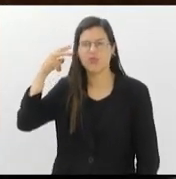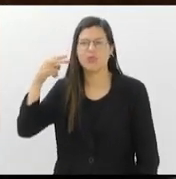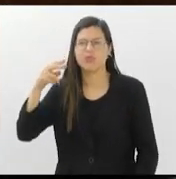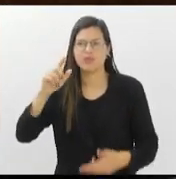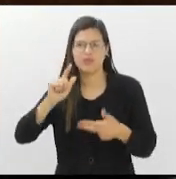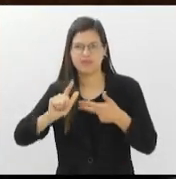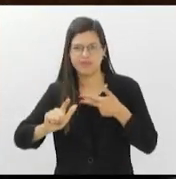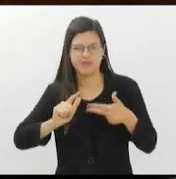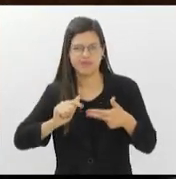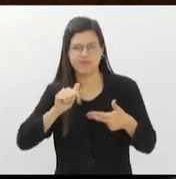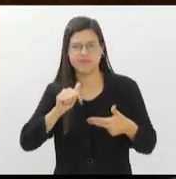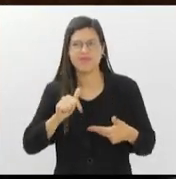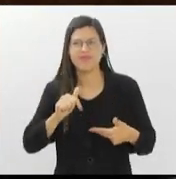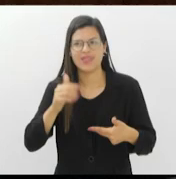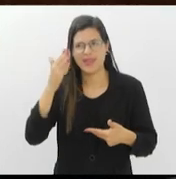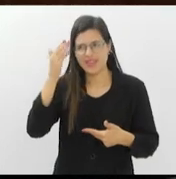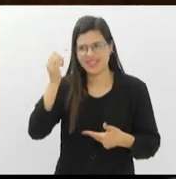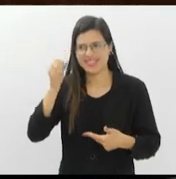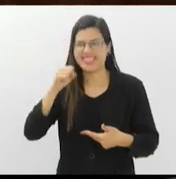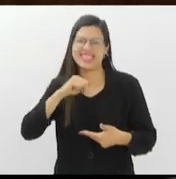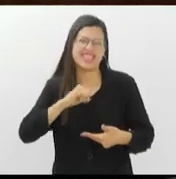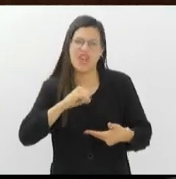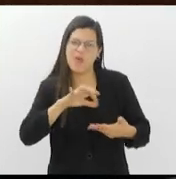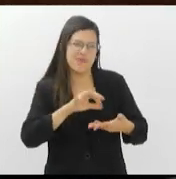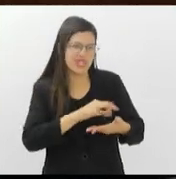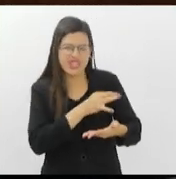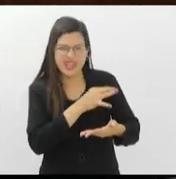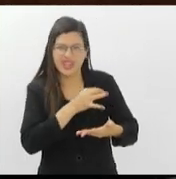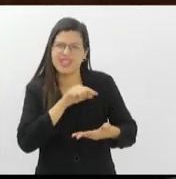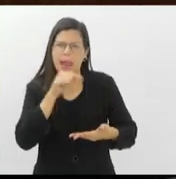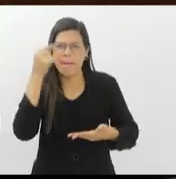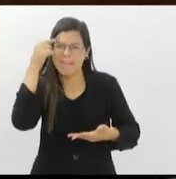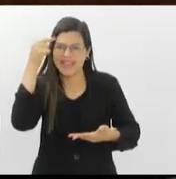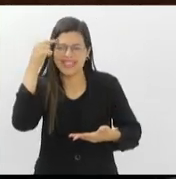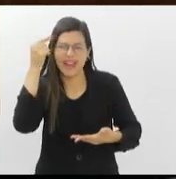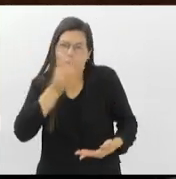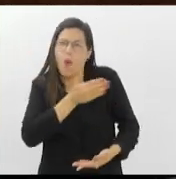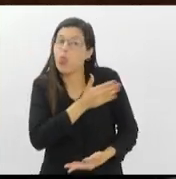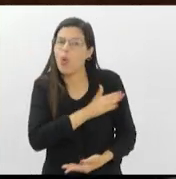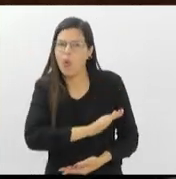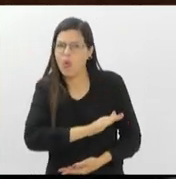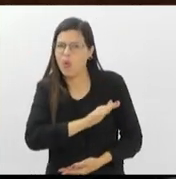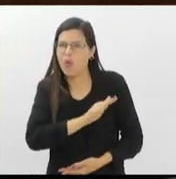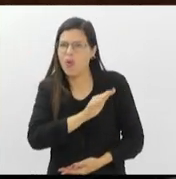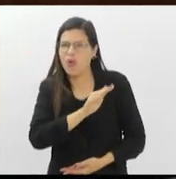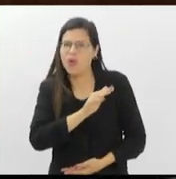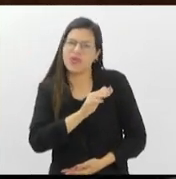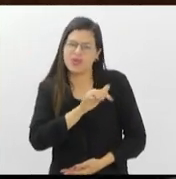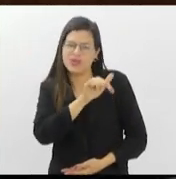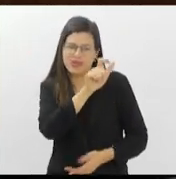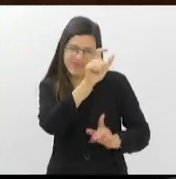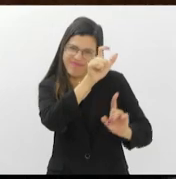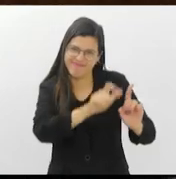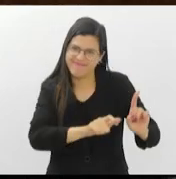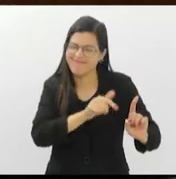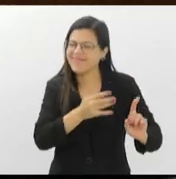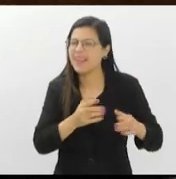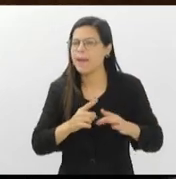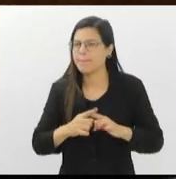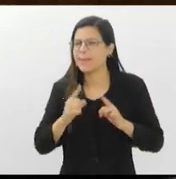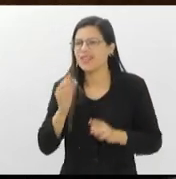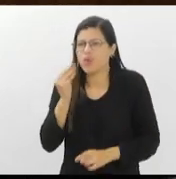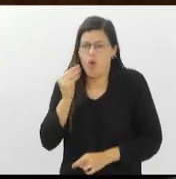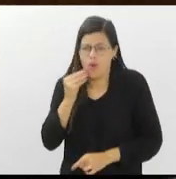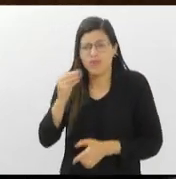sei que se eu não me inscrevesse para discutir, Vossa Excelência ia pensar que eu não gosto mais da sua solidária pessoa. Mas é claro que eu